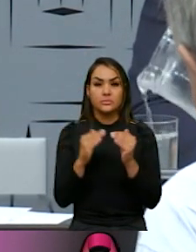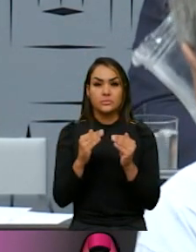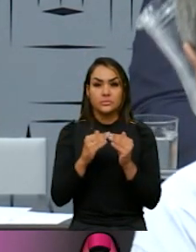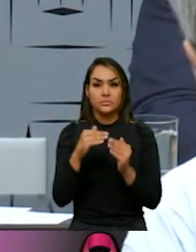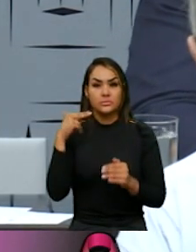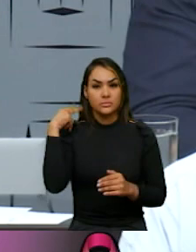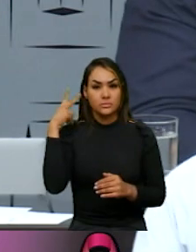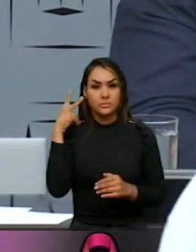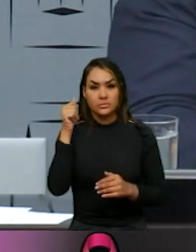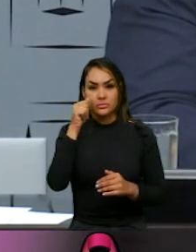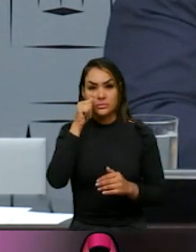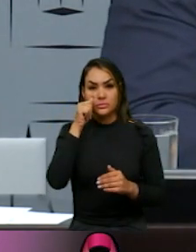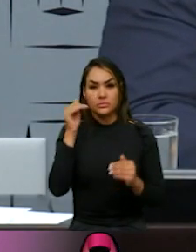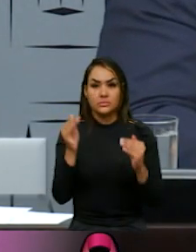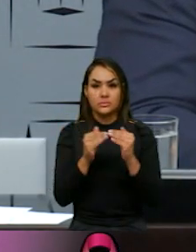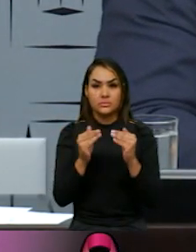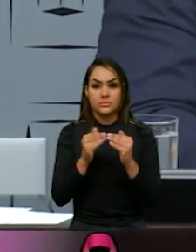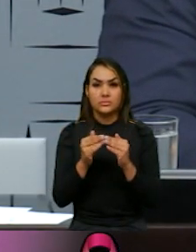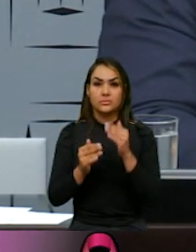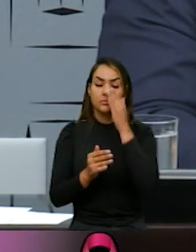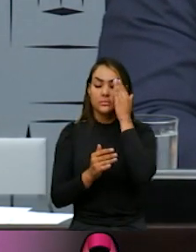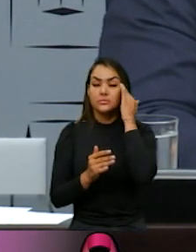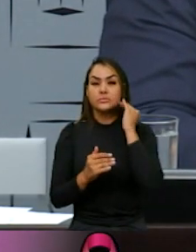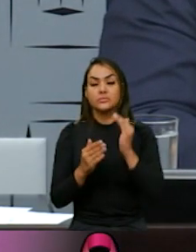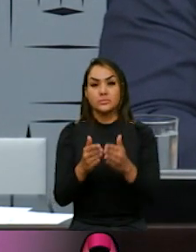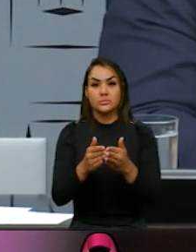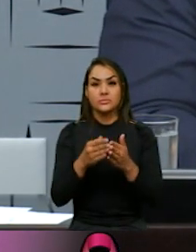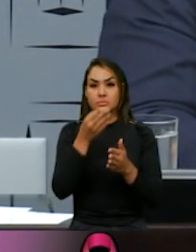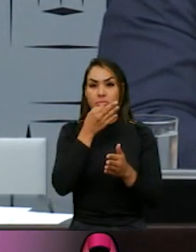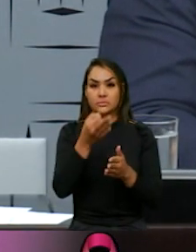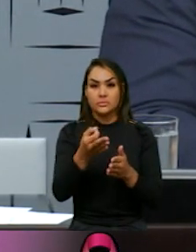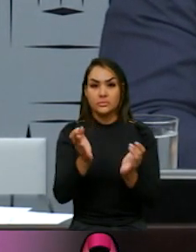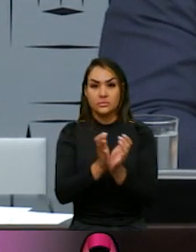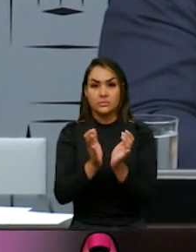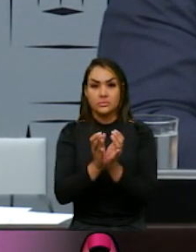Vereador Arnaldinho. Pela legalidade. Solicito parecer da